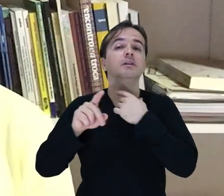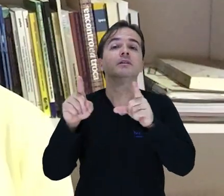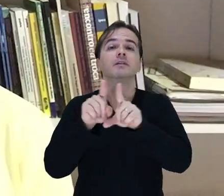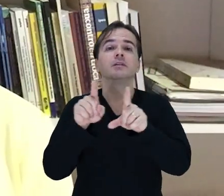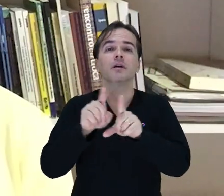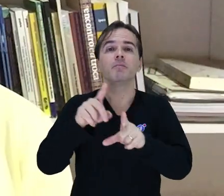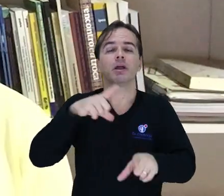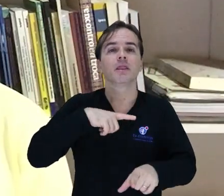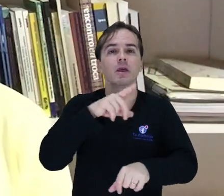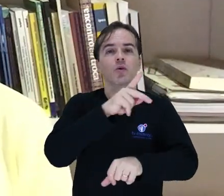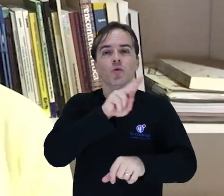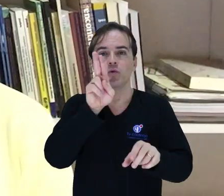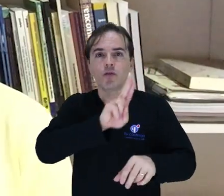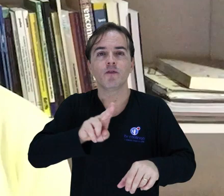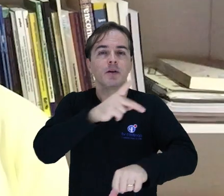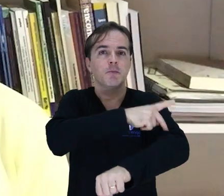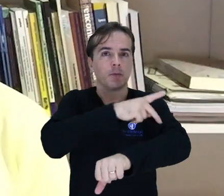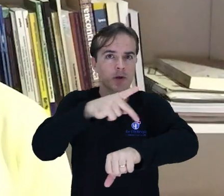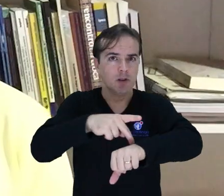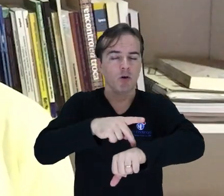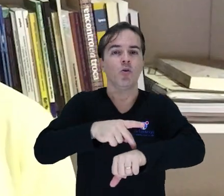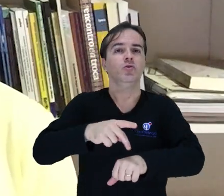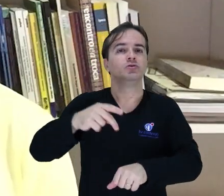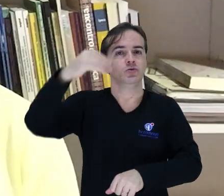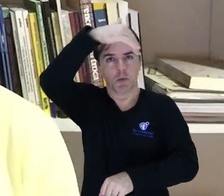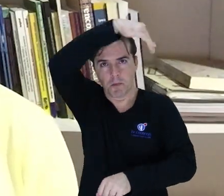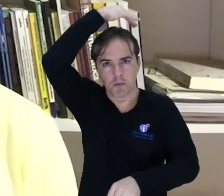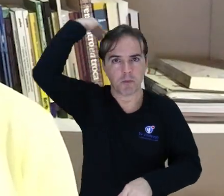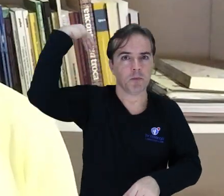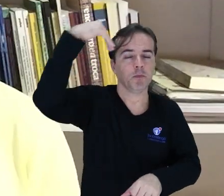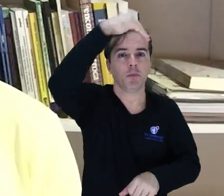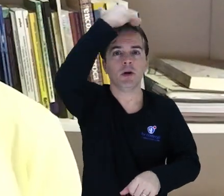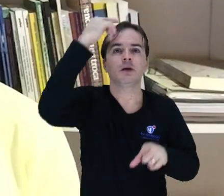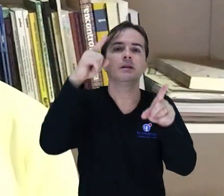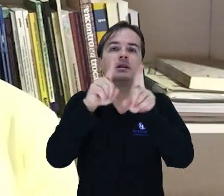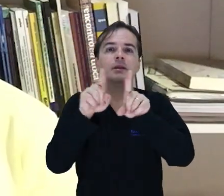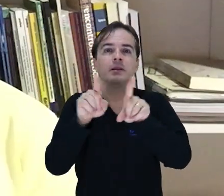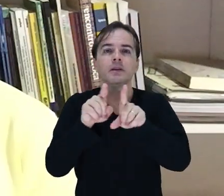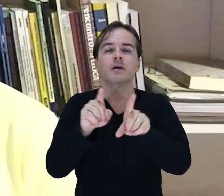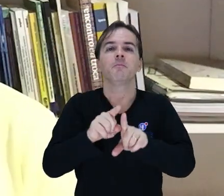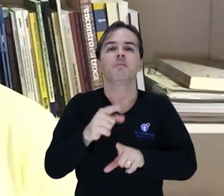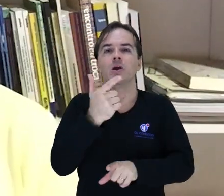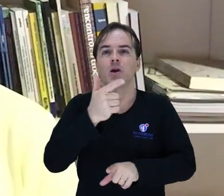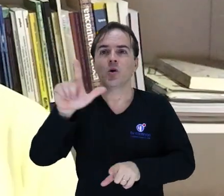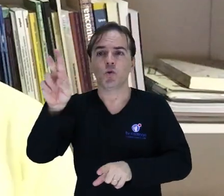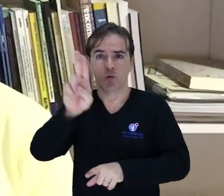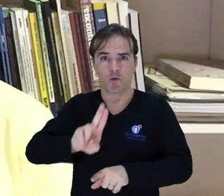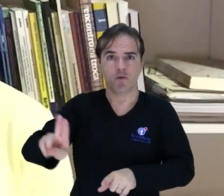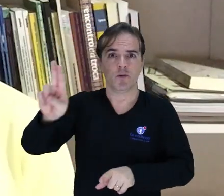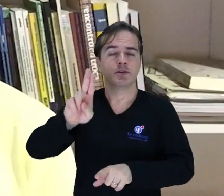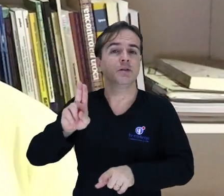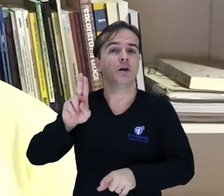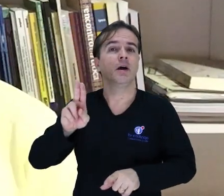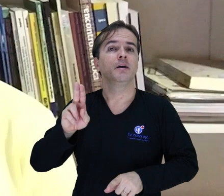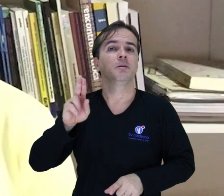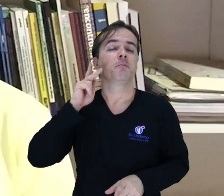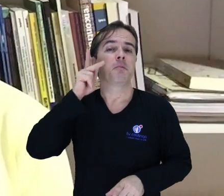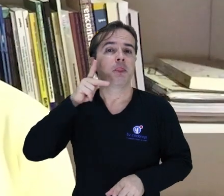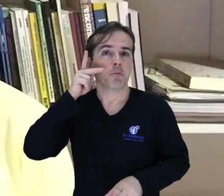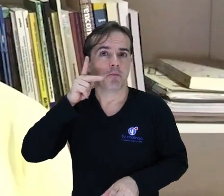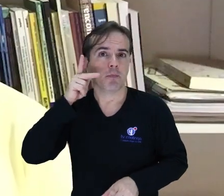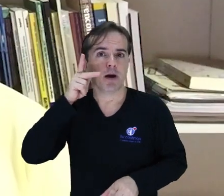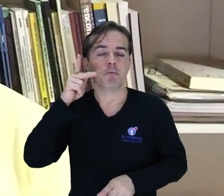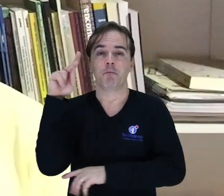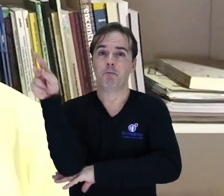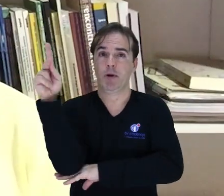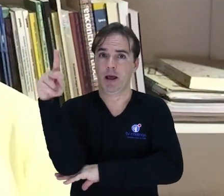Nacional Pedagógica do México, a Universidade Nacional de Assunção, no Paraguai, e aqui no Brasil, além